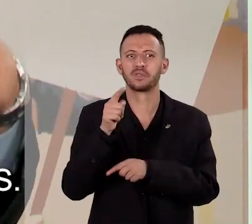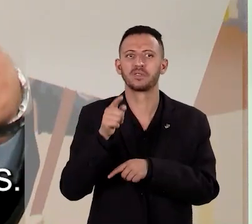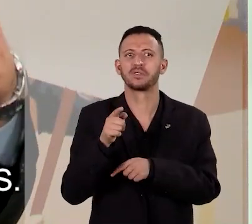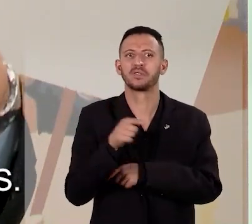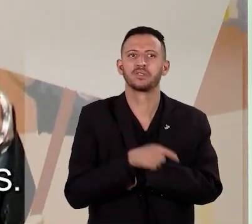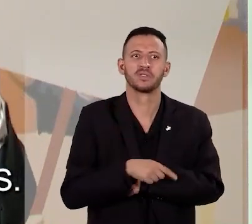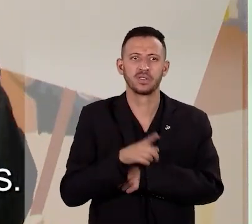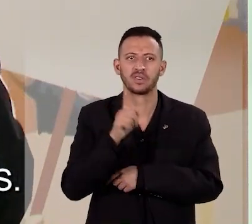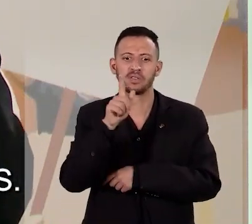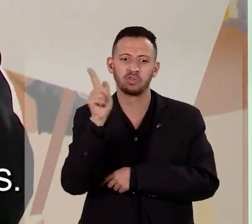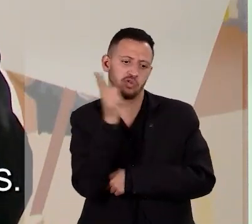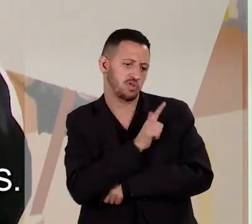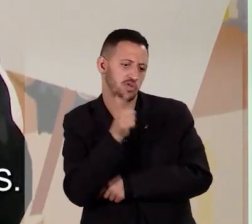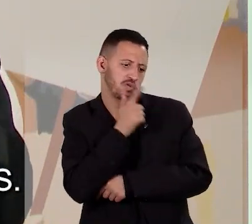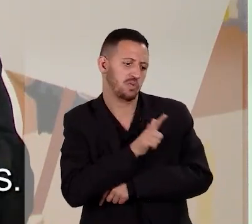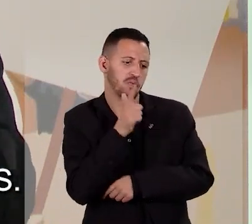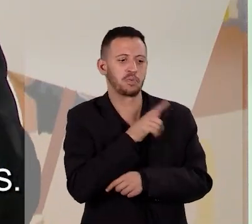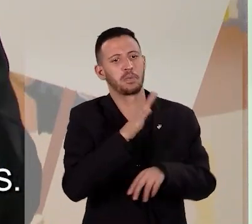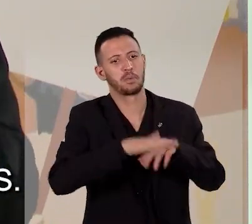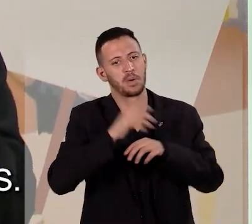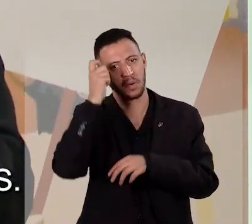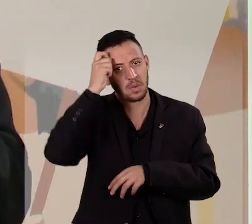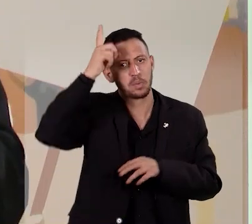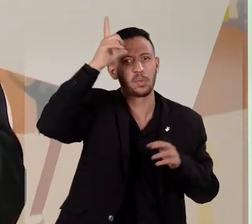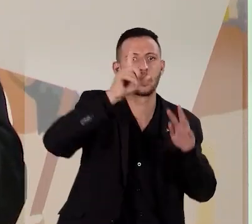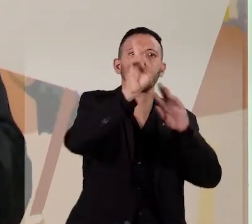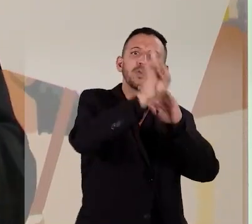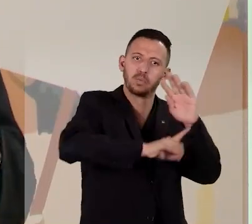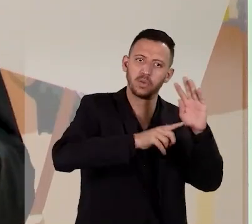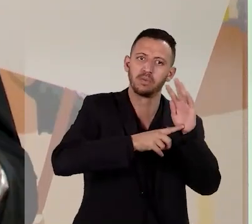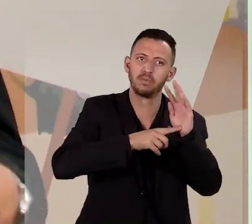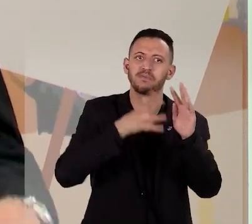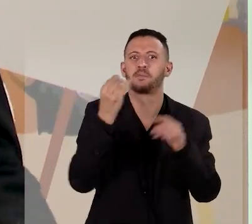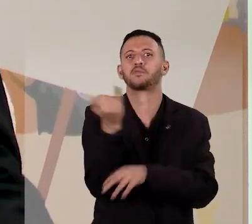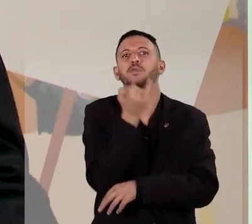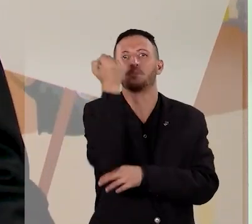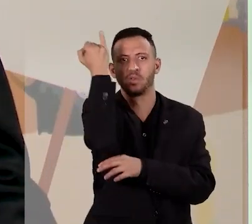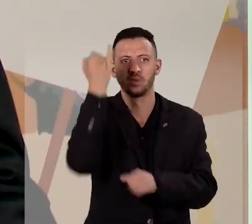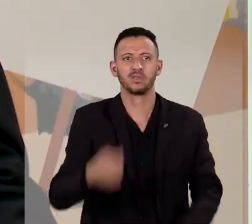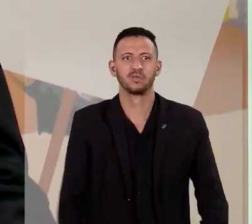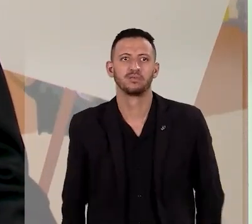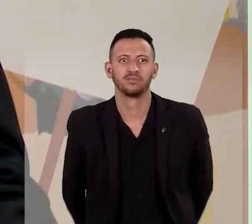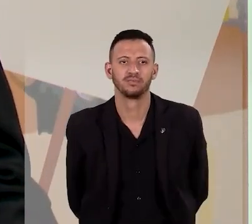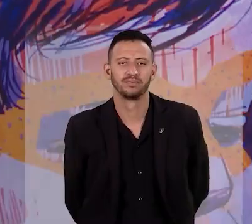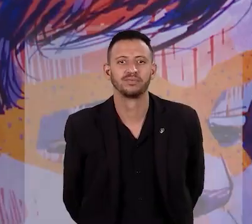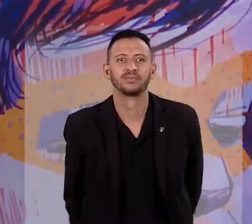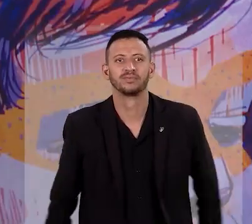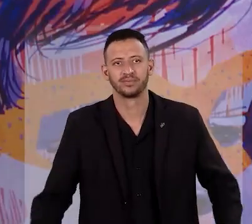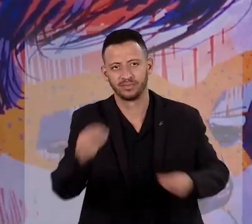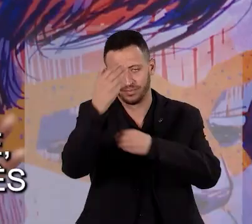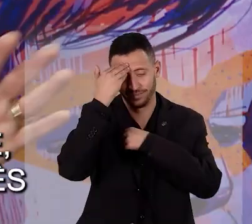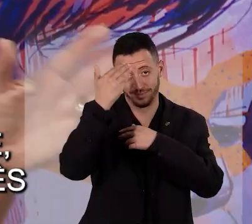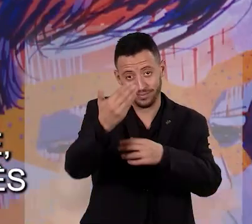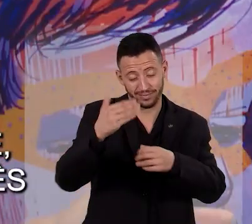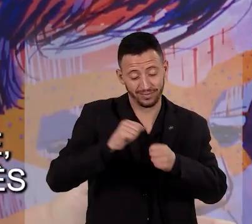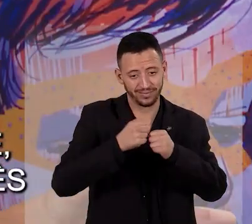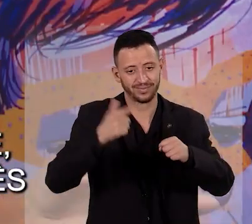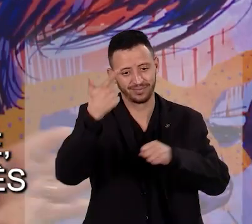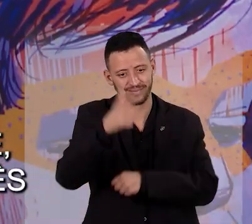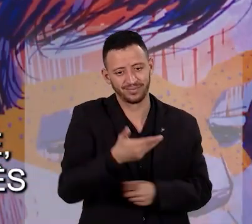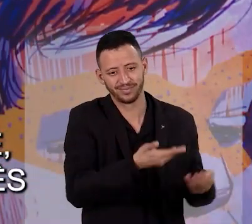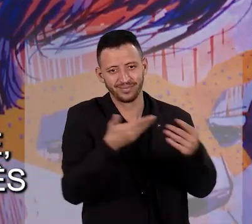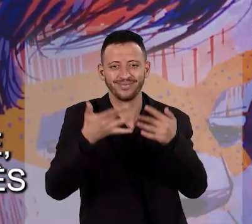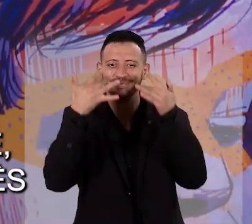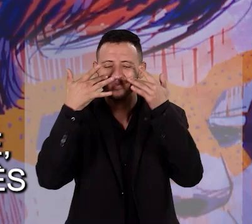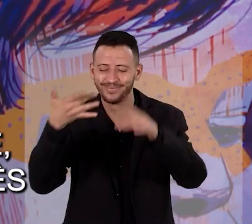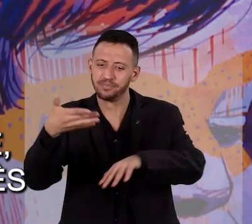ali é um espaço de conquista de direitos, né? E eu acho que isso é fundamental. Perfeito, quero agradecer